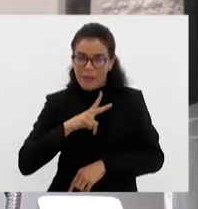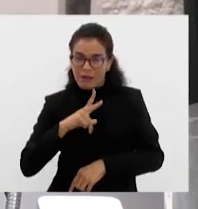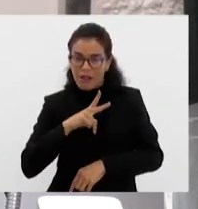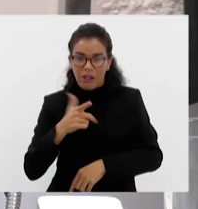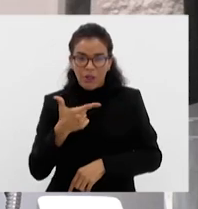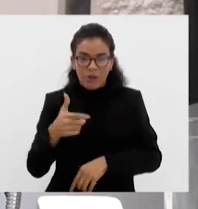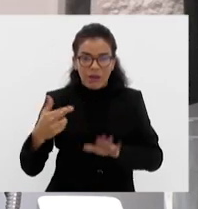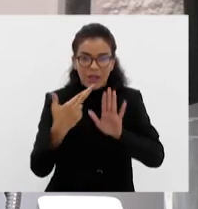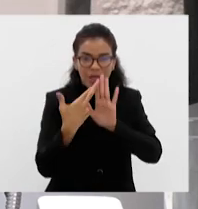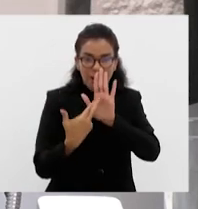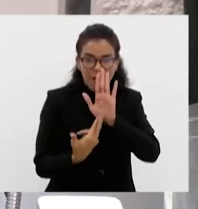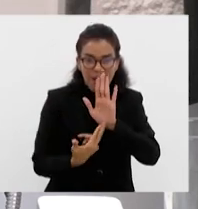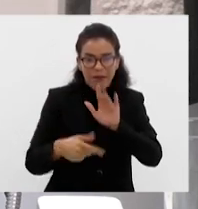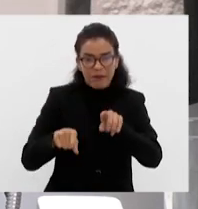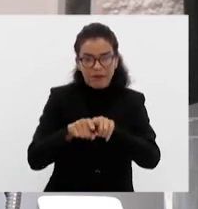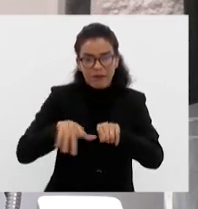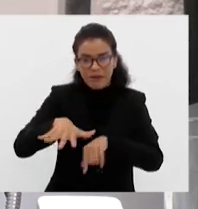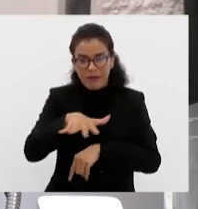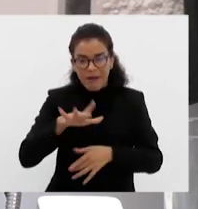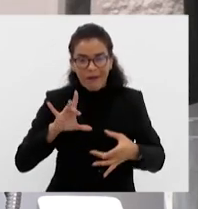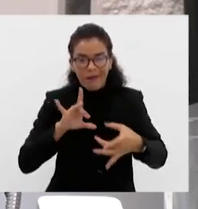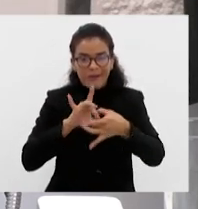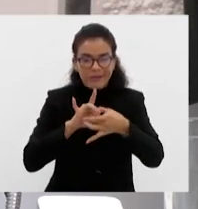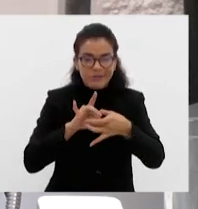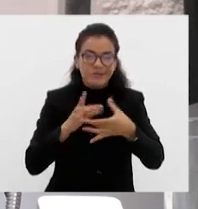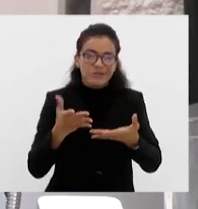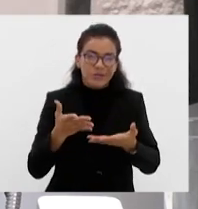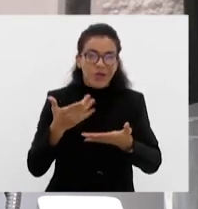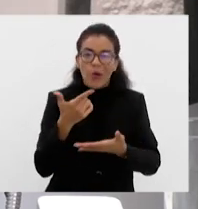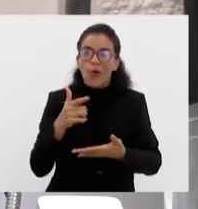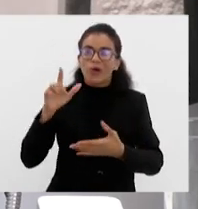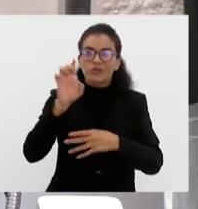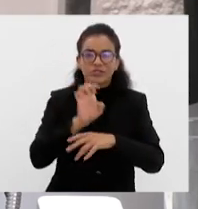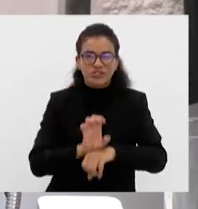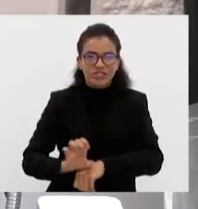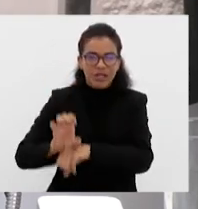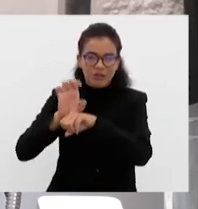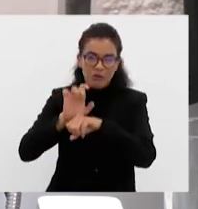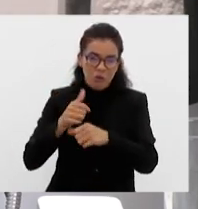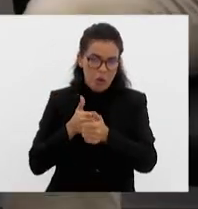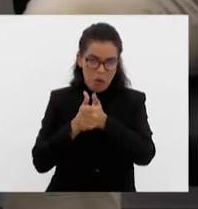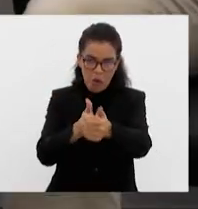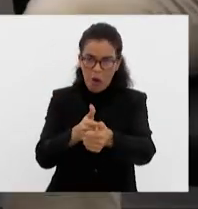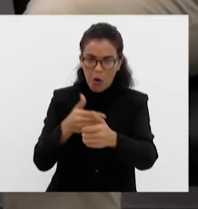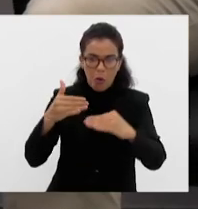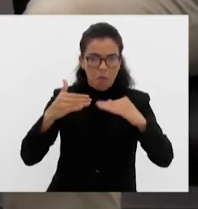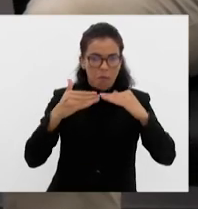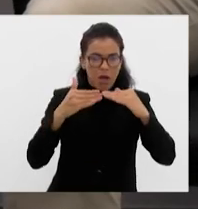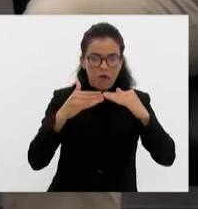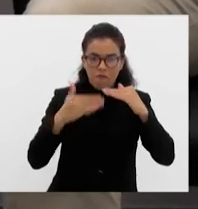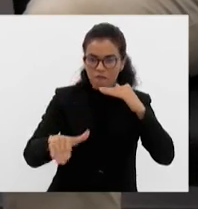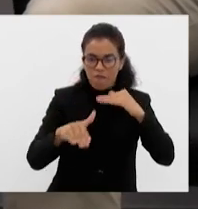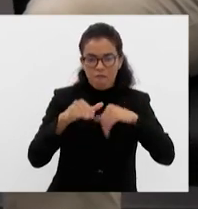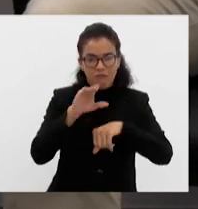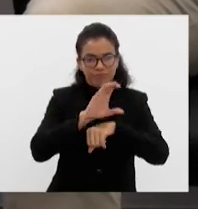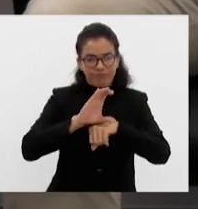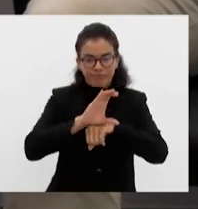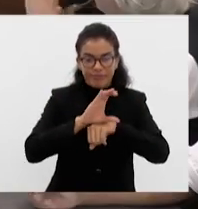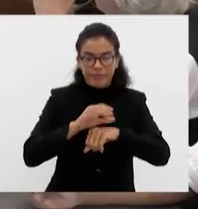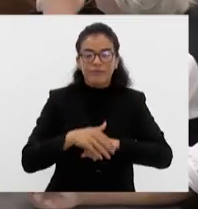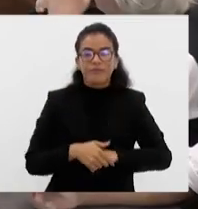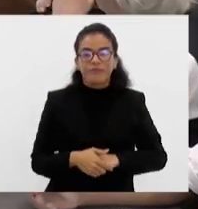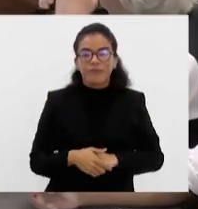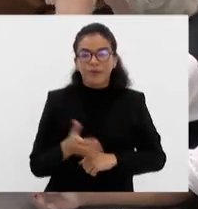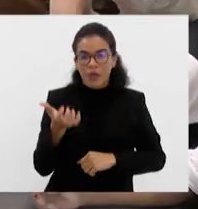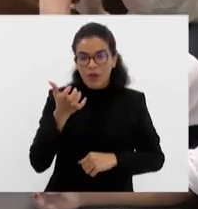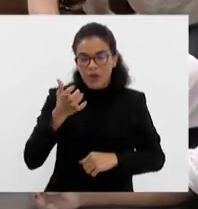estabelece regras justamente nessa questão relacionada outros estados. Eu vou acompanhar a sua divergência pela inconstitucionalidade. Para discutir,